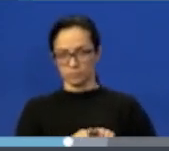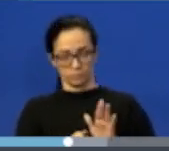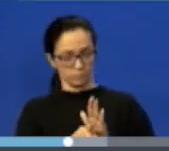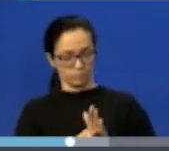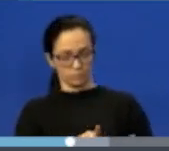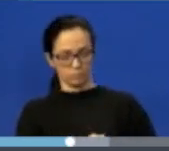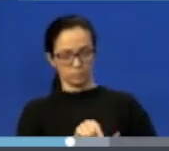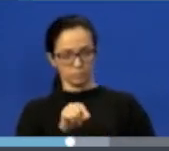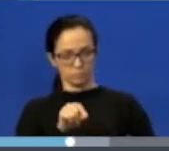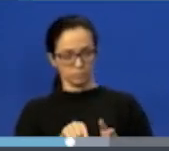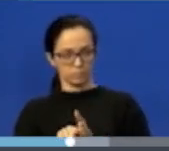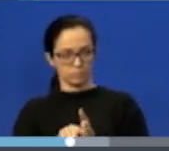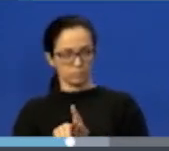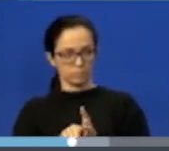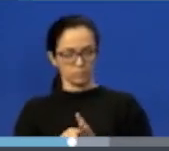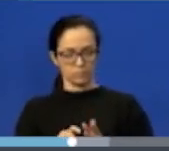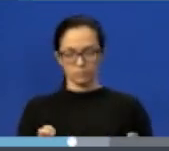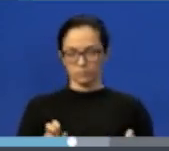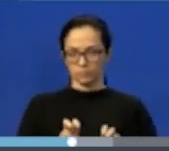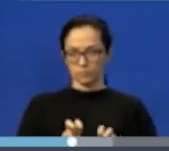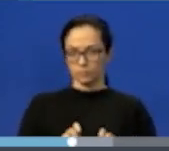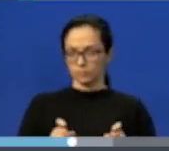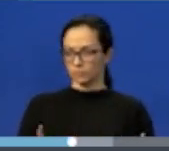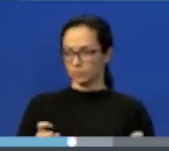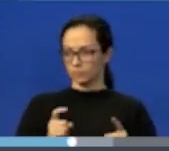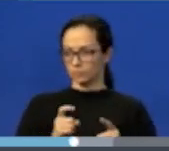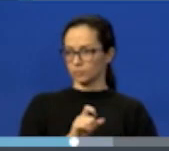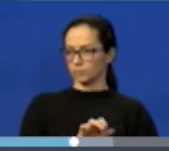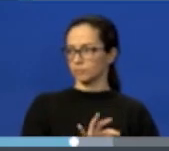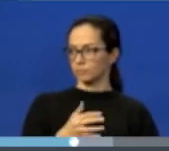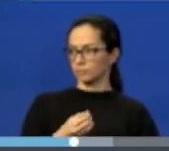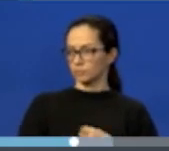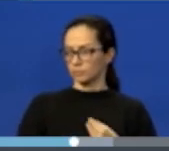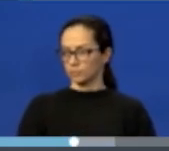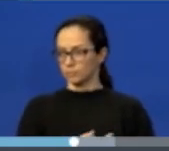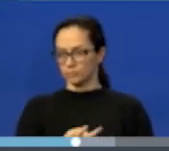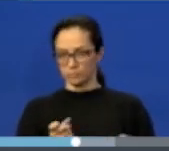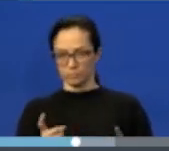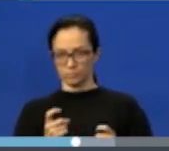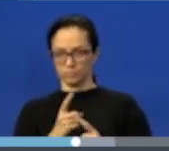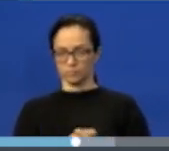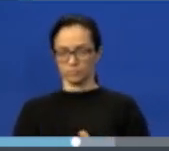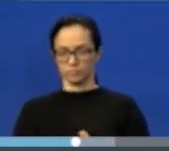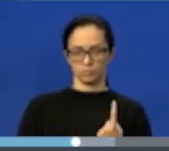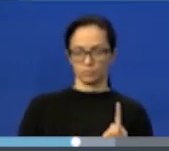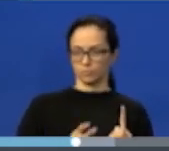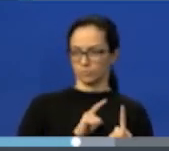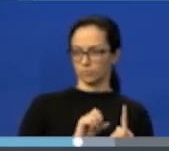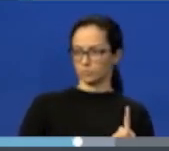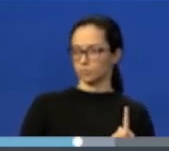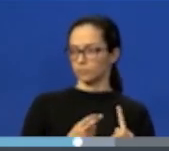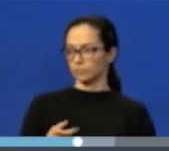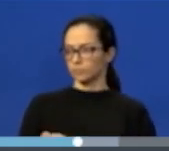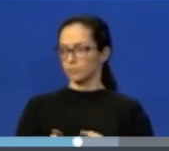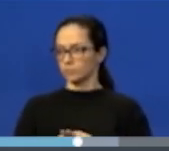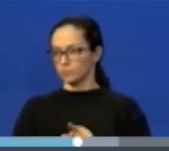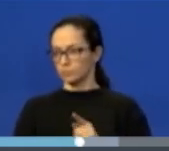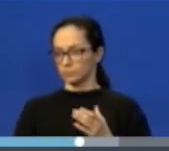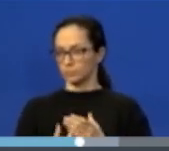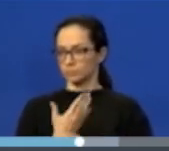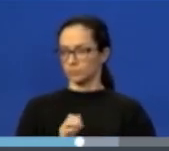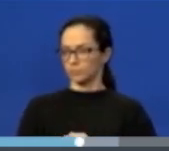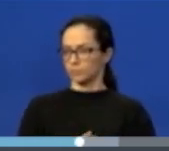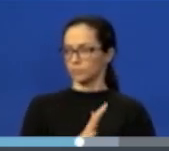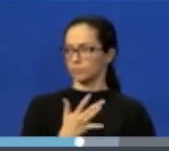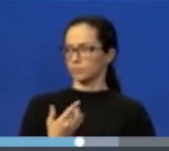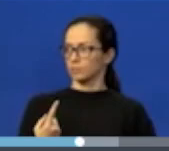de bacteremia, que algumas vezes ocorre por um único micro-organismo, ou também ele pode ser causado, por